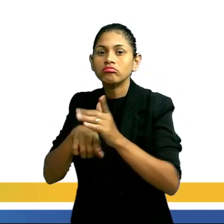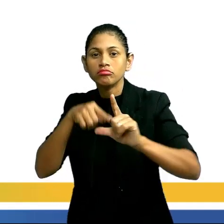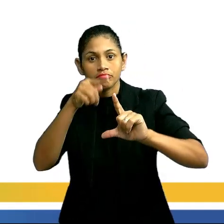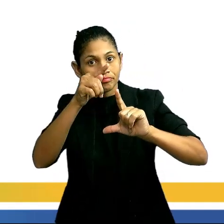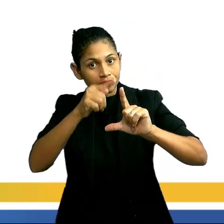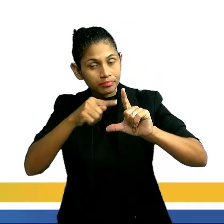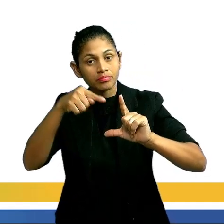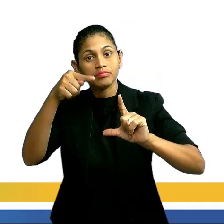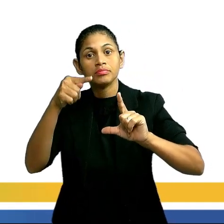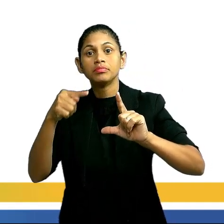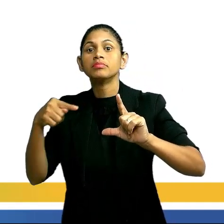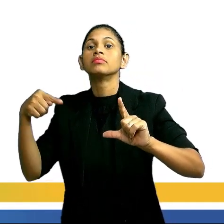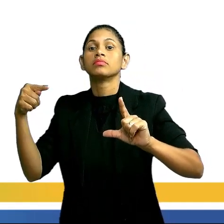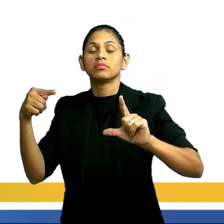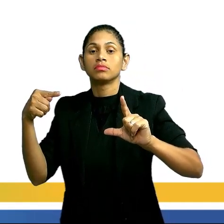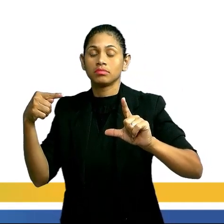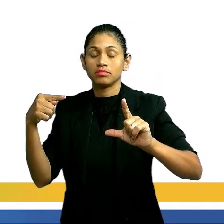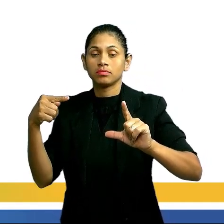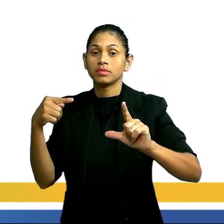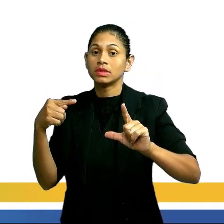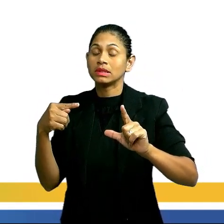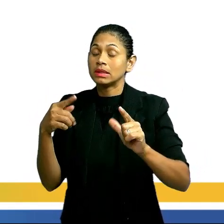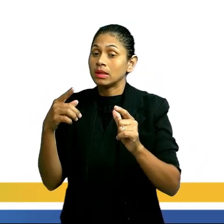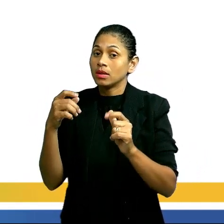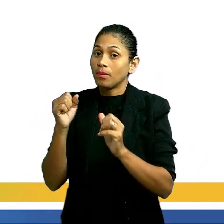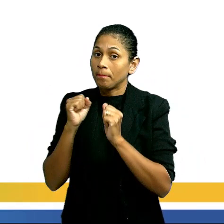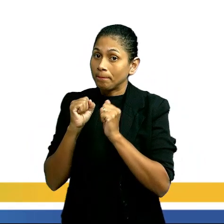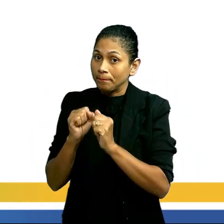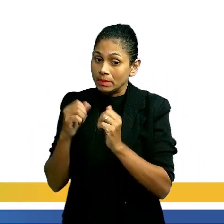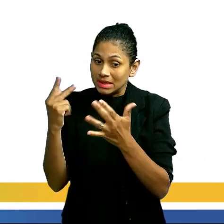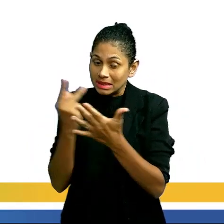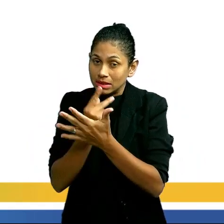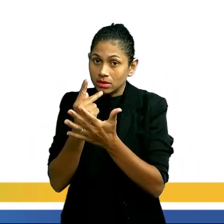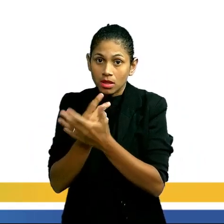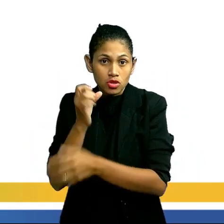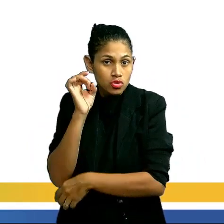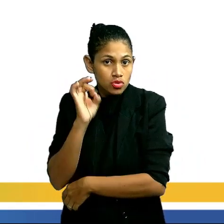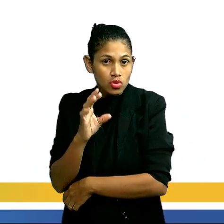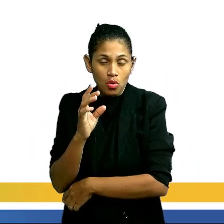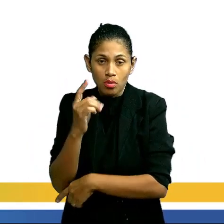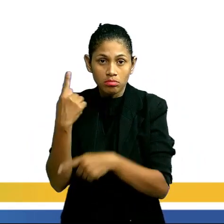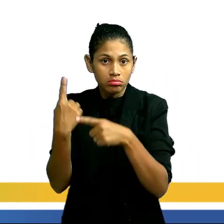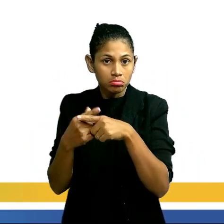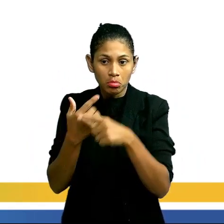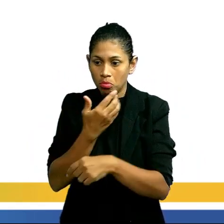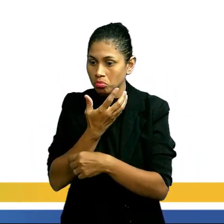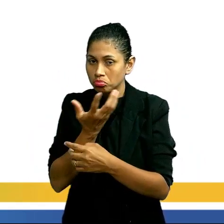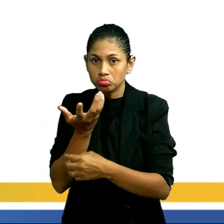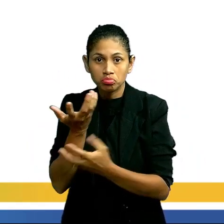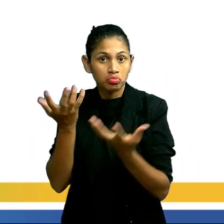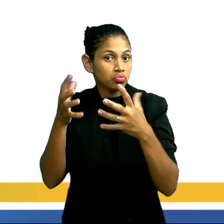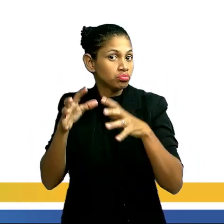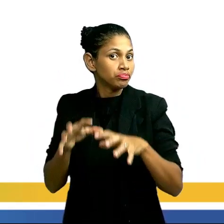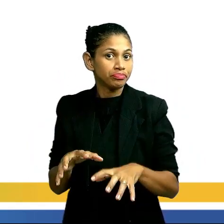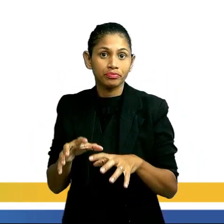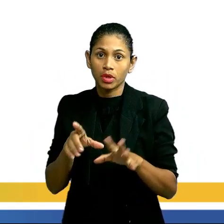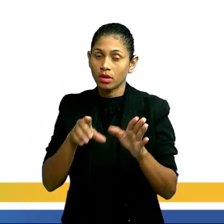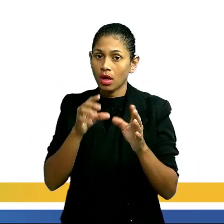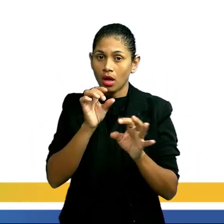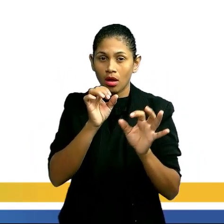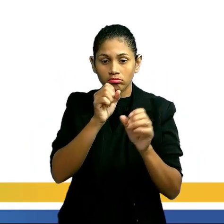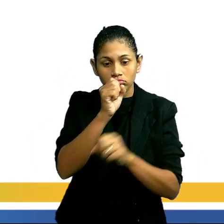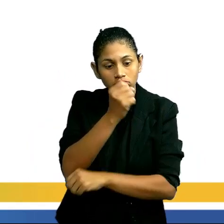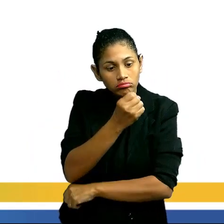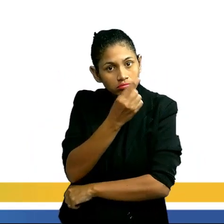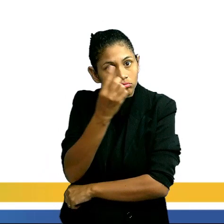pode acabar errando porque não quer contar. Então, é uma questão que todo mundo tem que acertar. Vamos lá. Então, nós temos, colocando em ordem crescente,